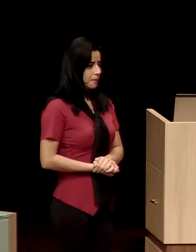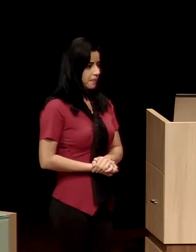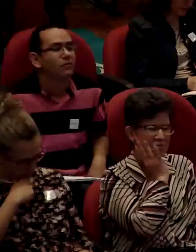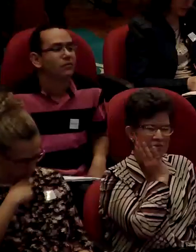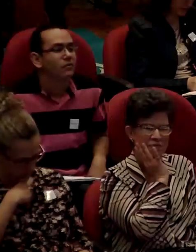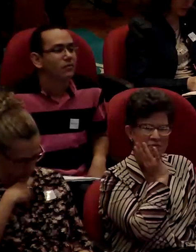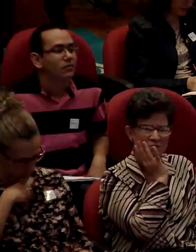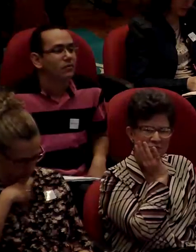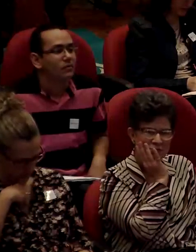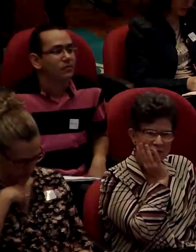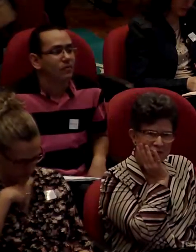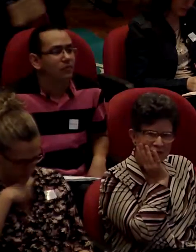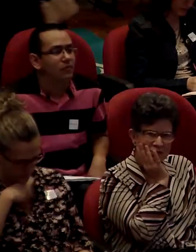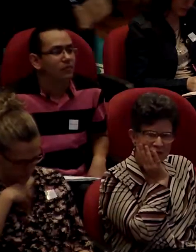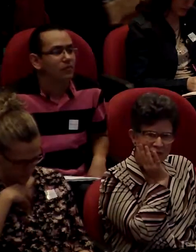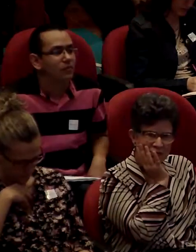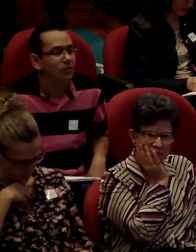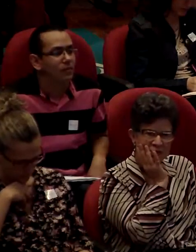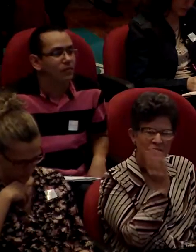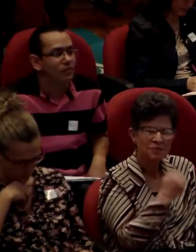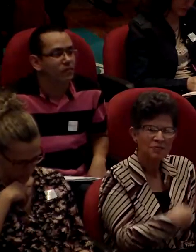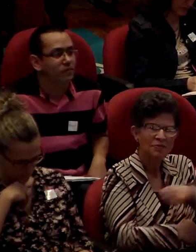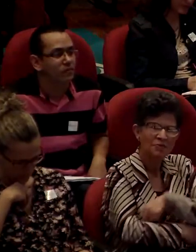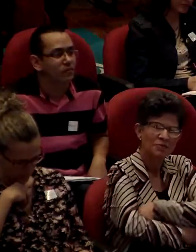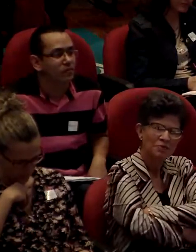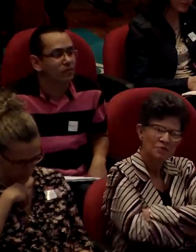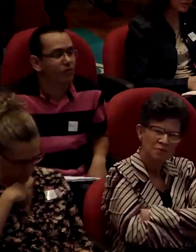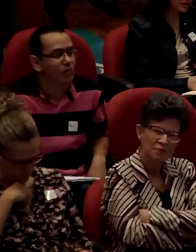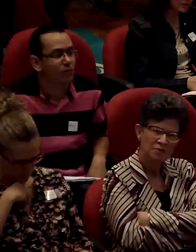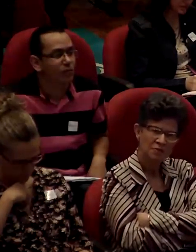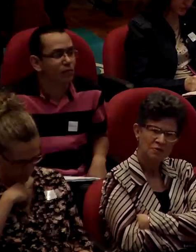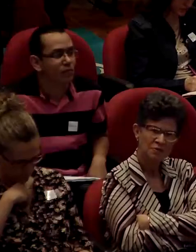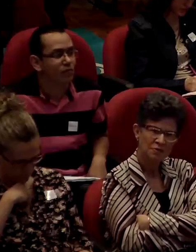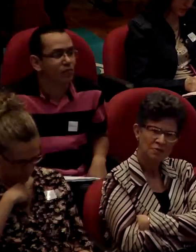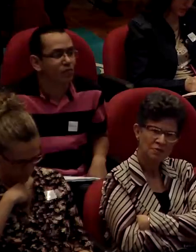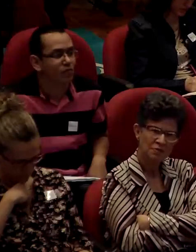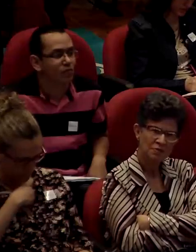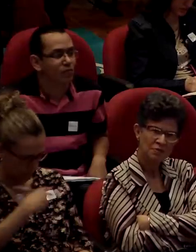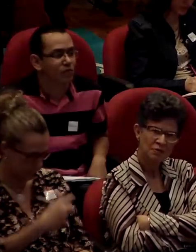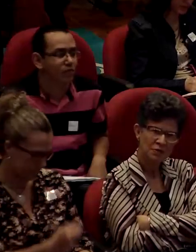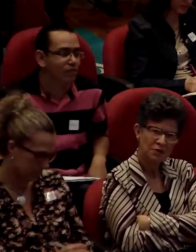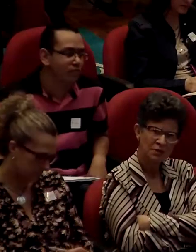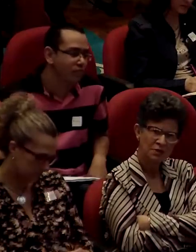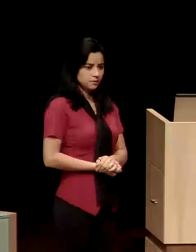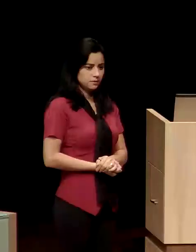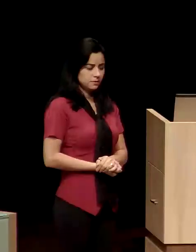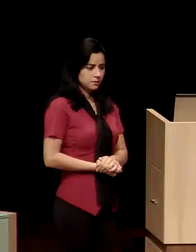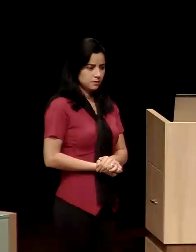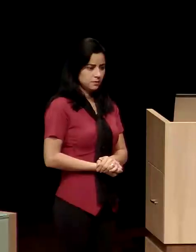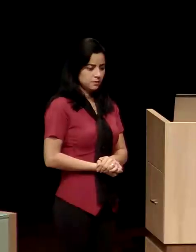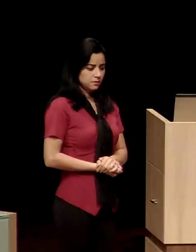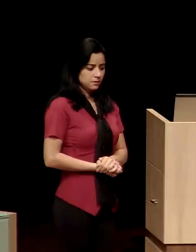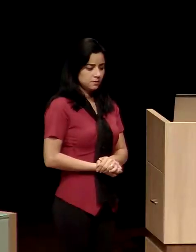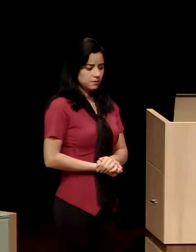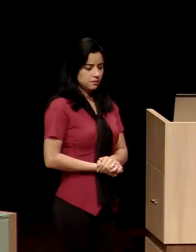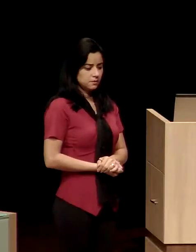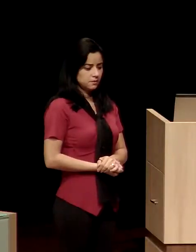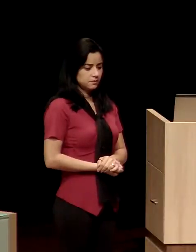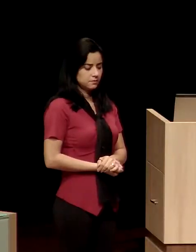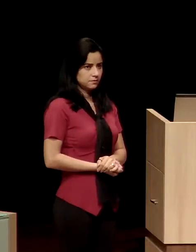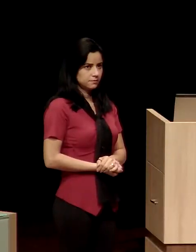after, in the 1850s, another German scholar, Adolf